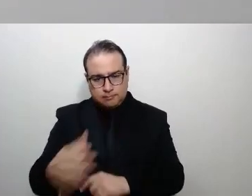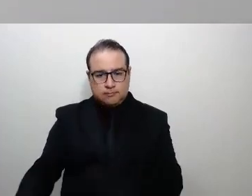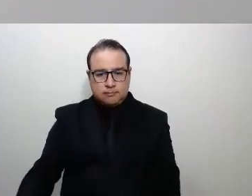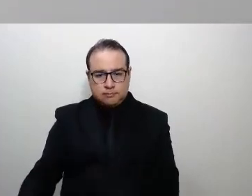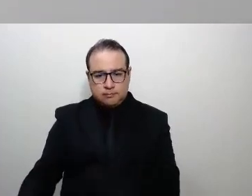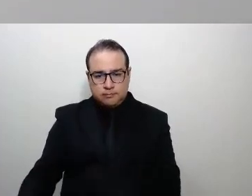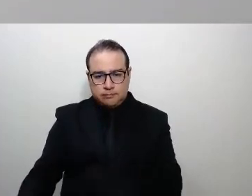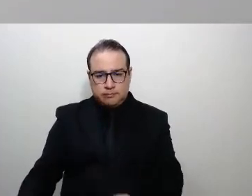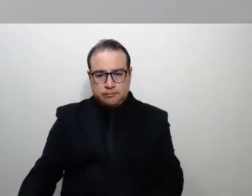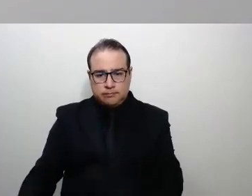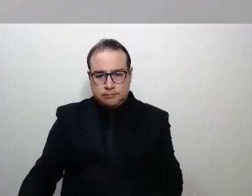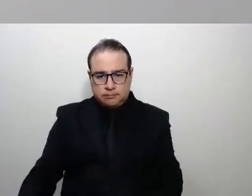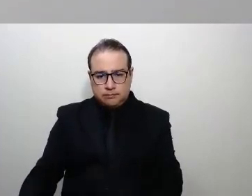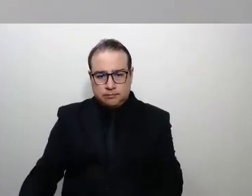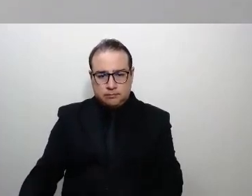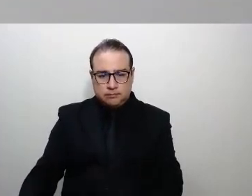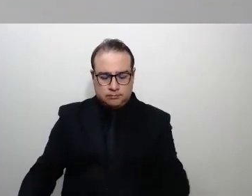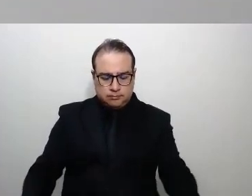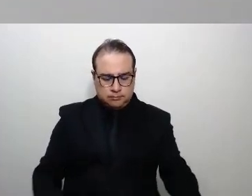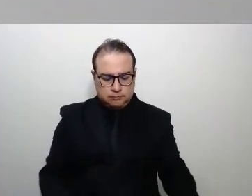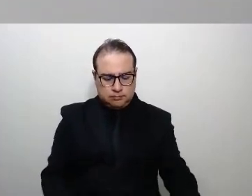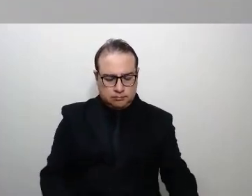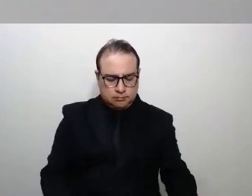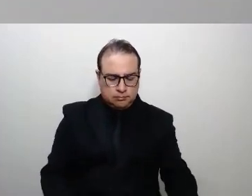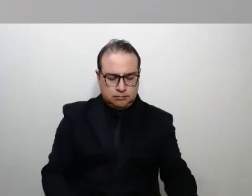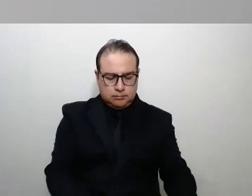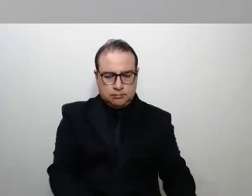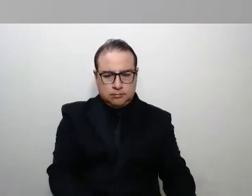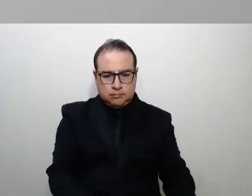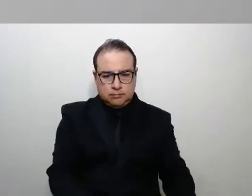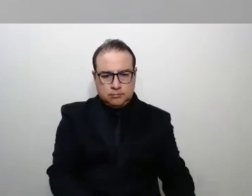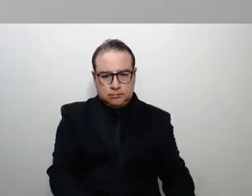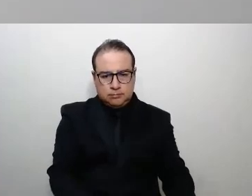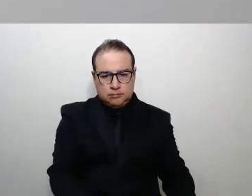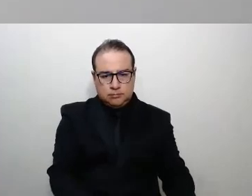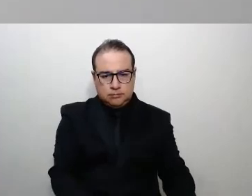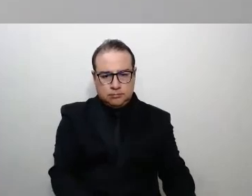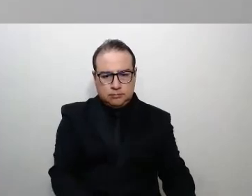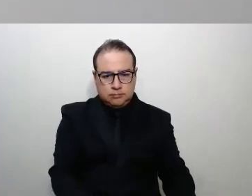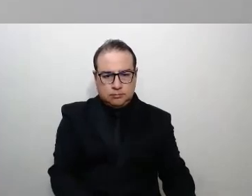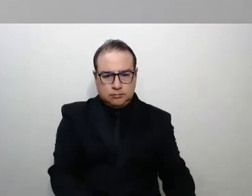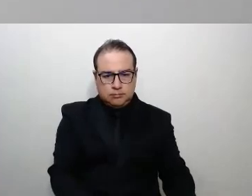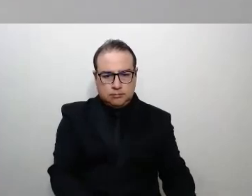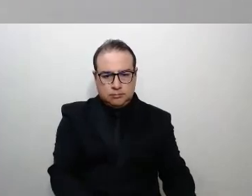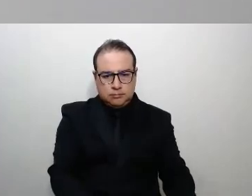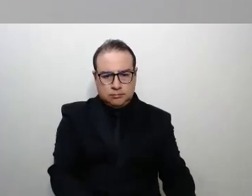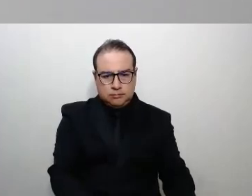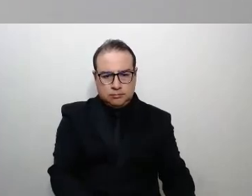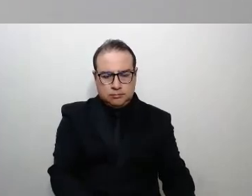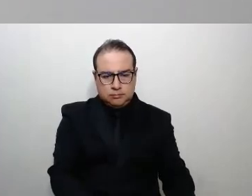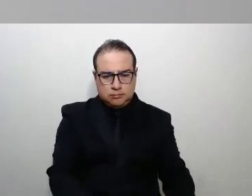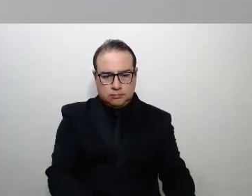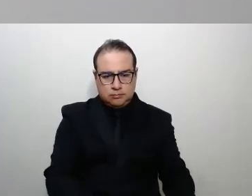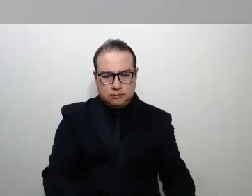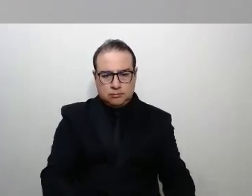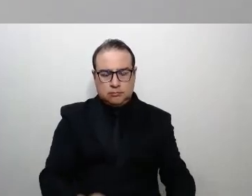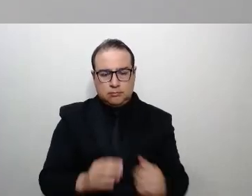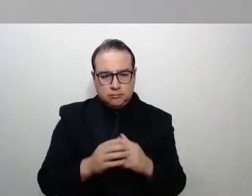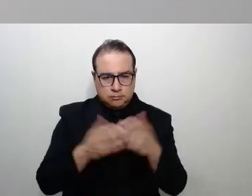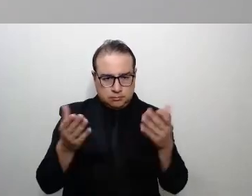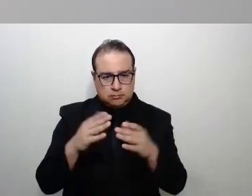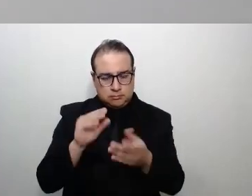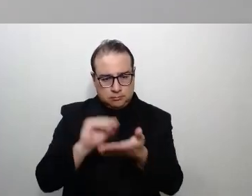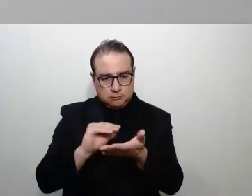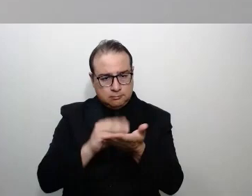nós temos uma tarefa porque uma das questões é justamente a falta de Assistência aos presos né